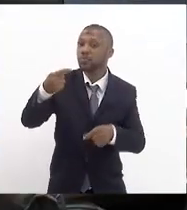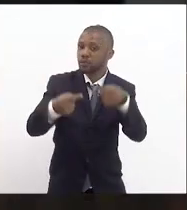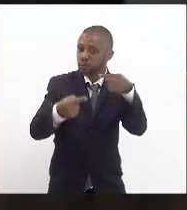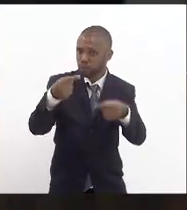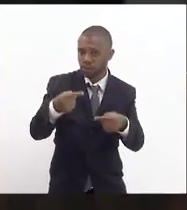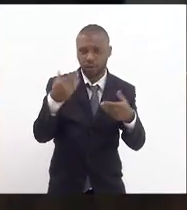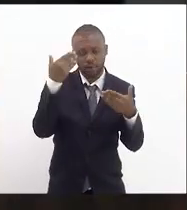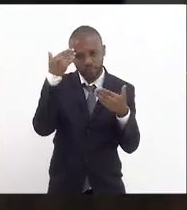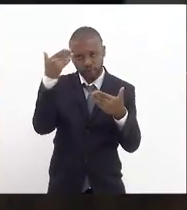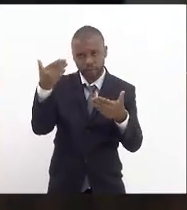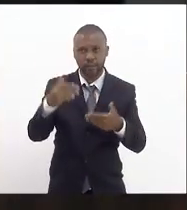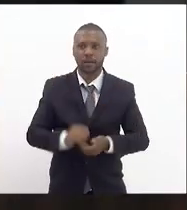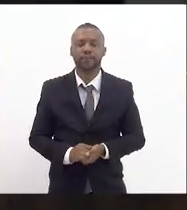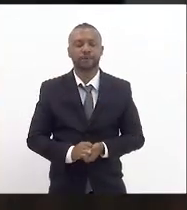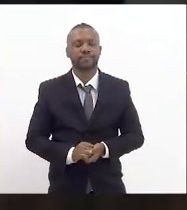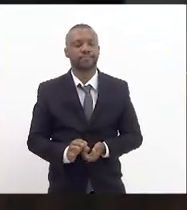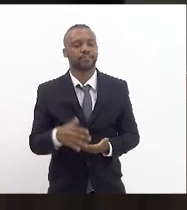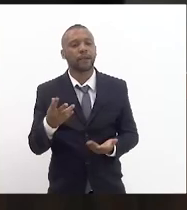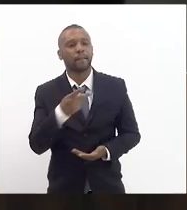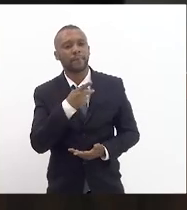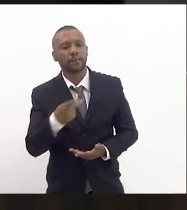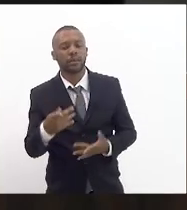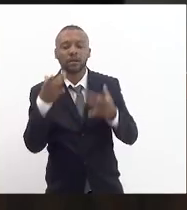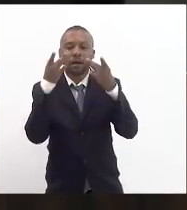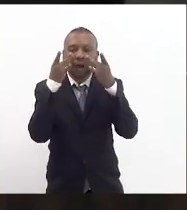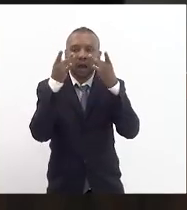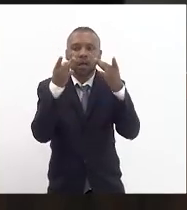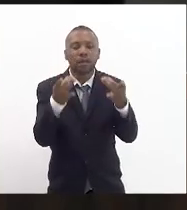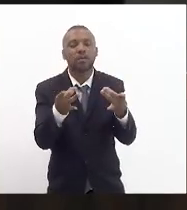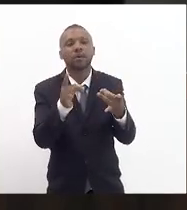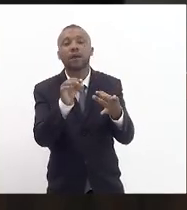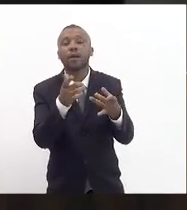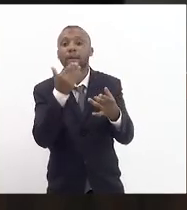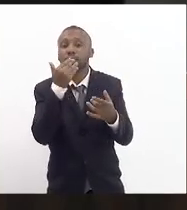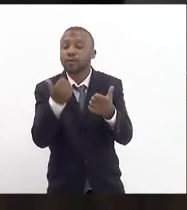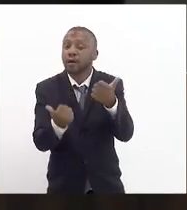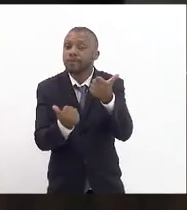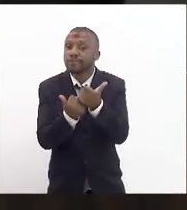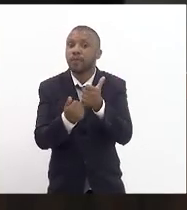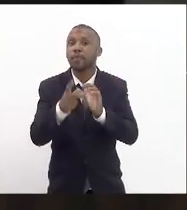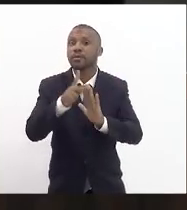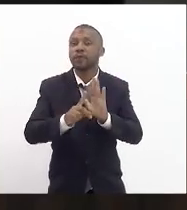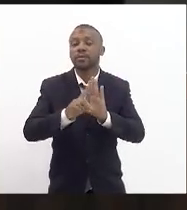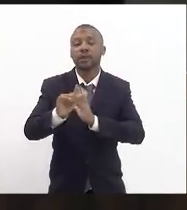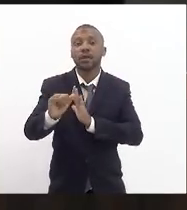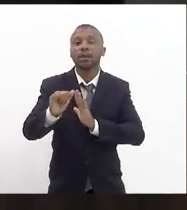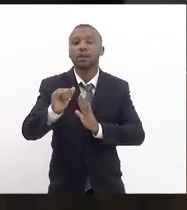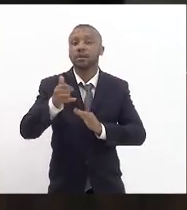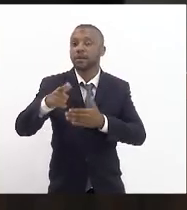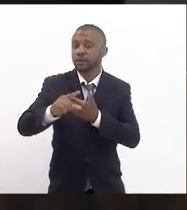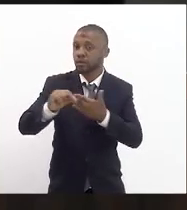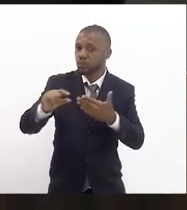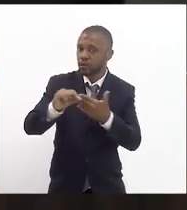Presidência, chama a atenção da assessoria, o projeto de autoria da deputada Marta Rocha